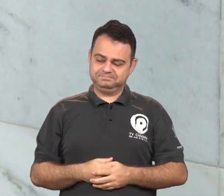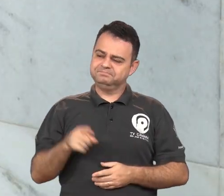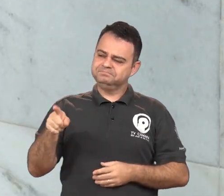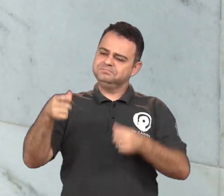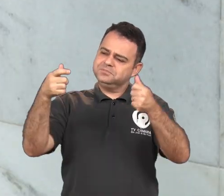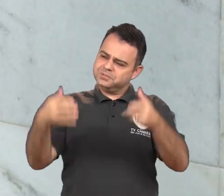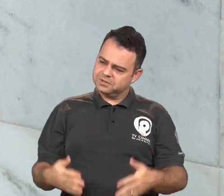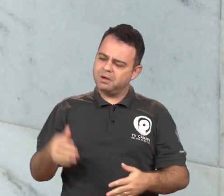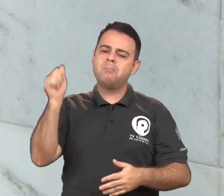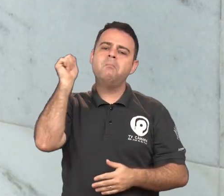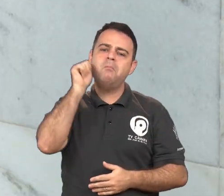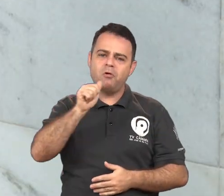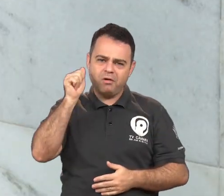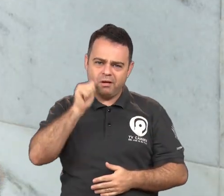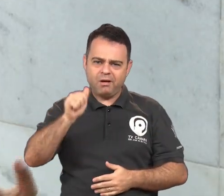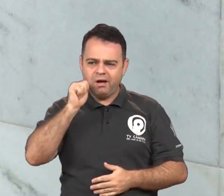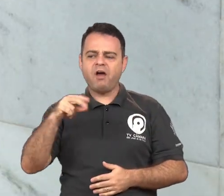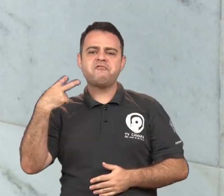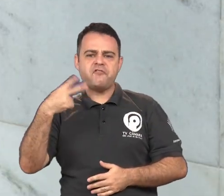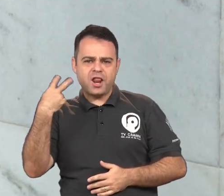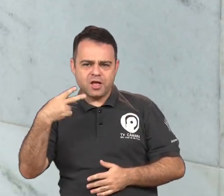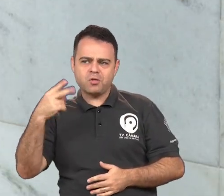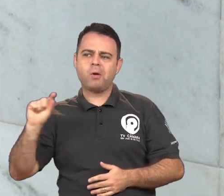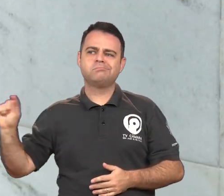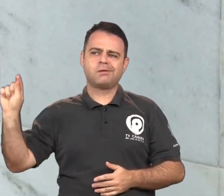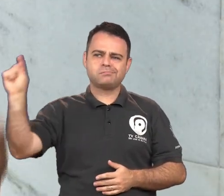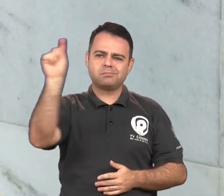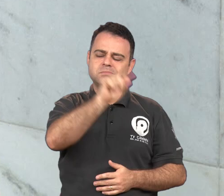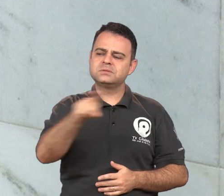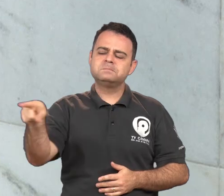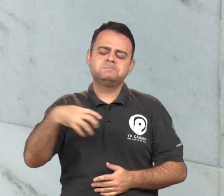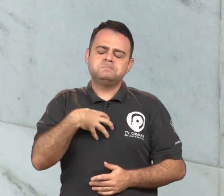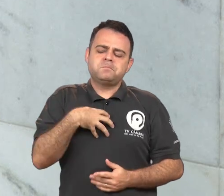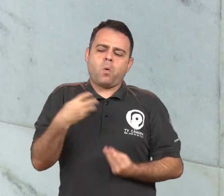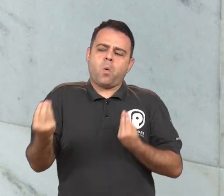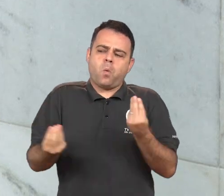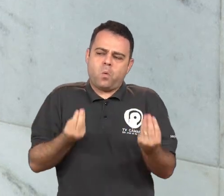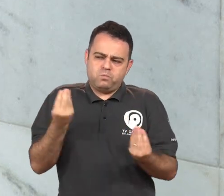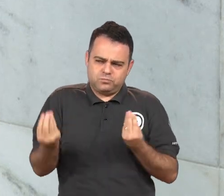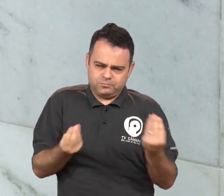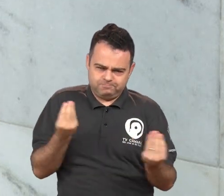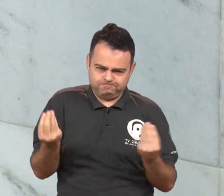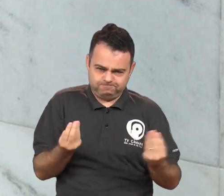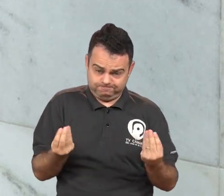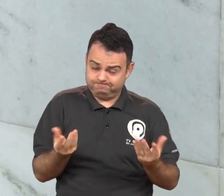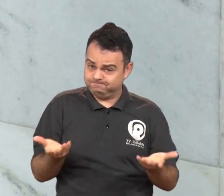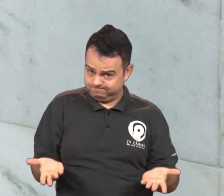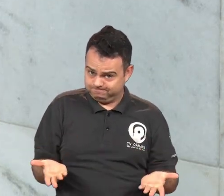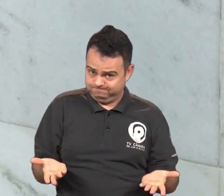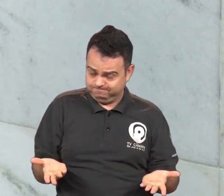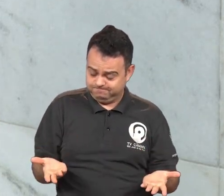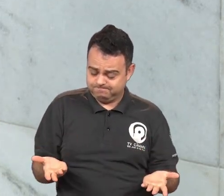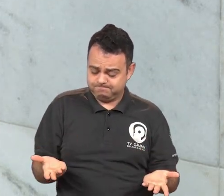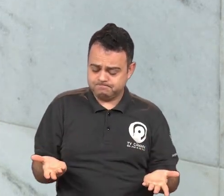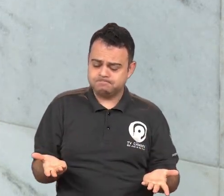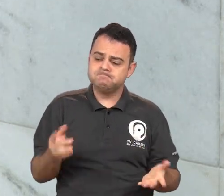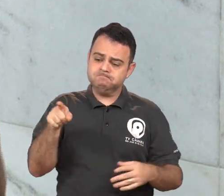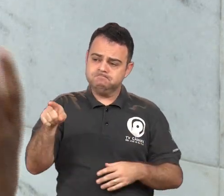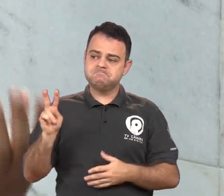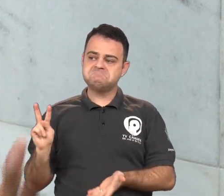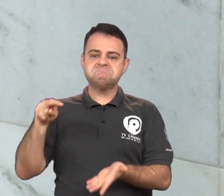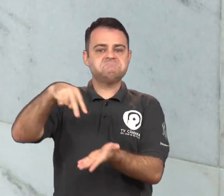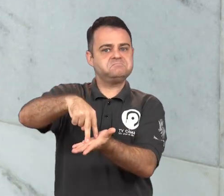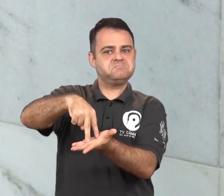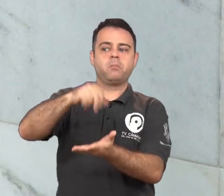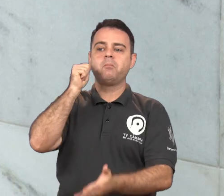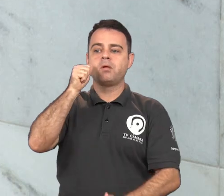a representatividade feminina e eu queria saber como é que é esse sentimento para a senhora. Ao mesmo tempo que a senhora está aqui